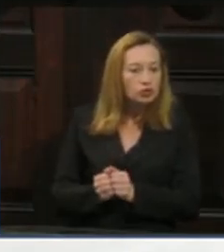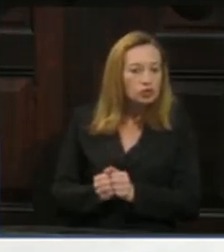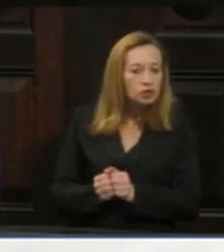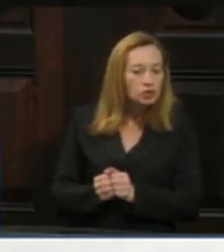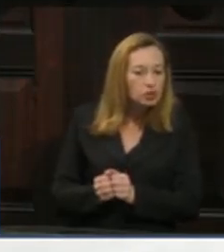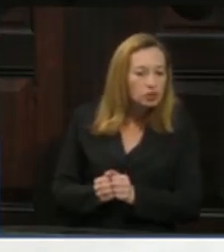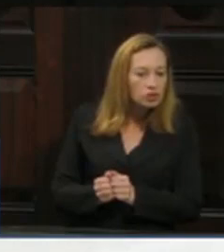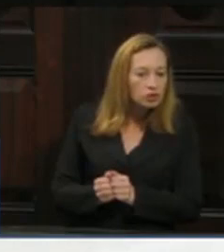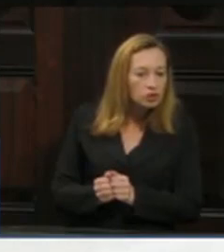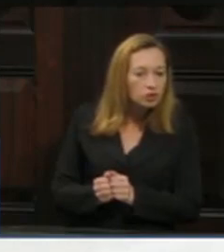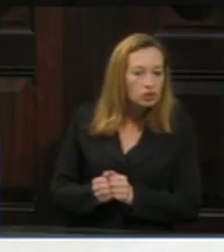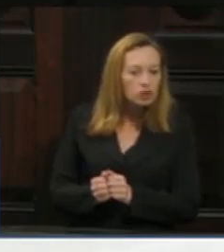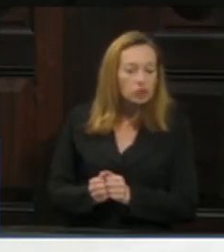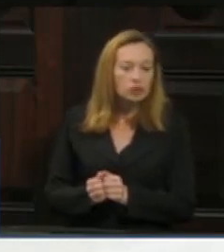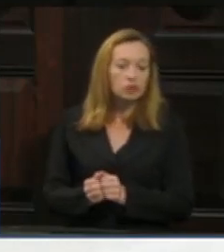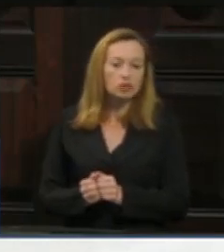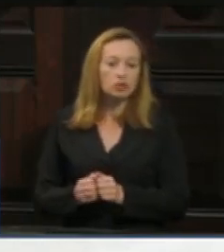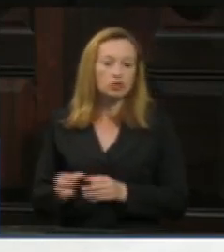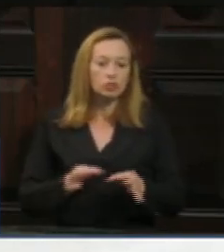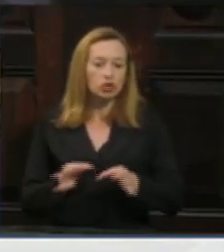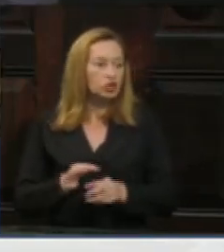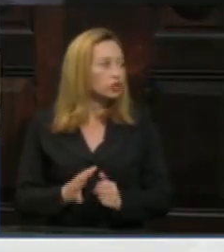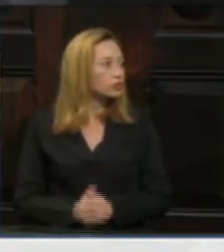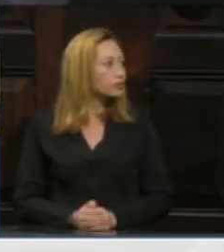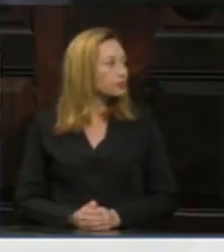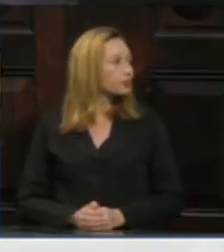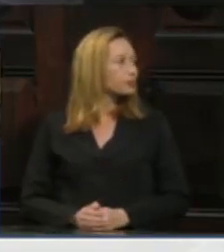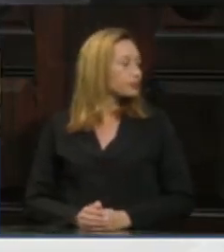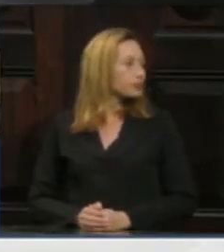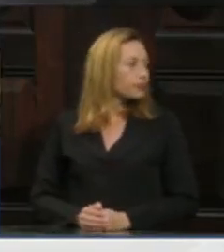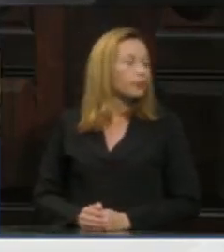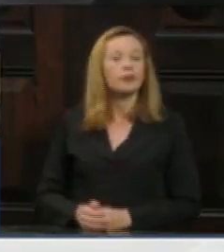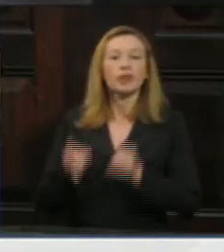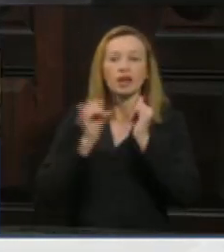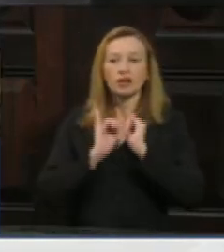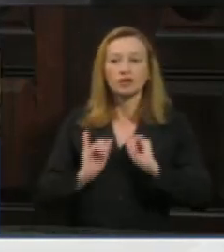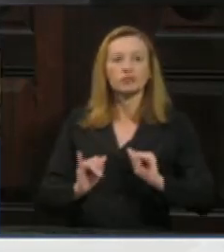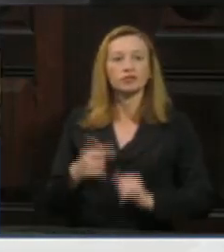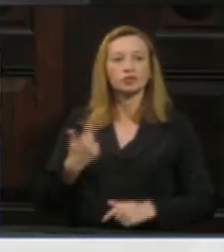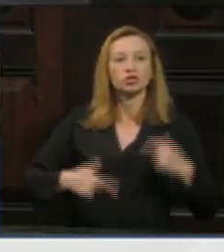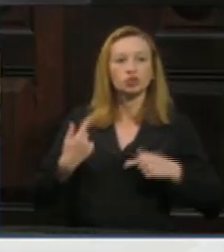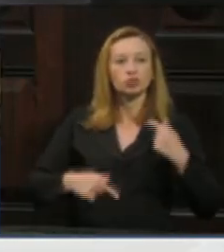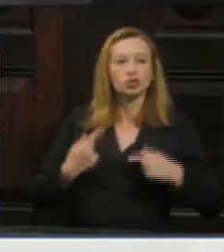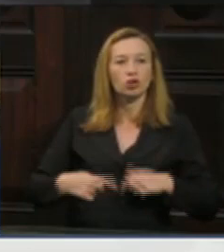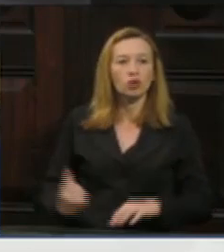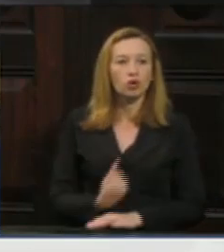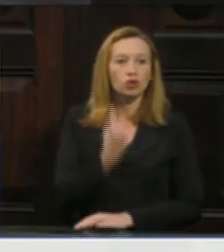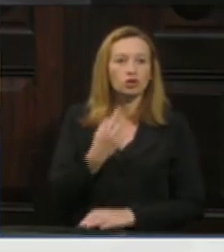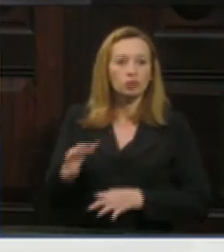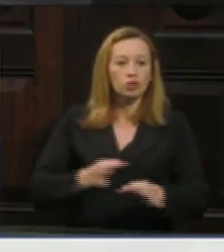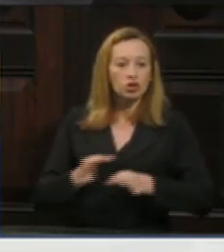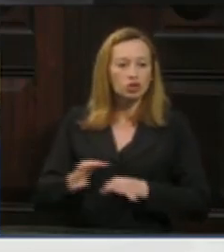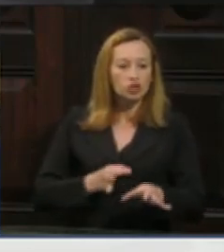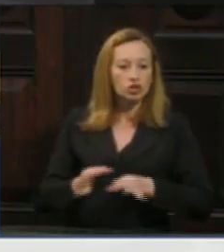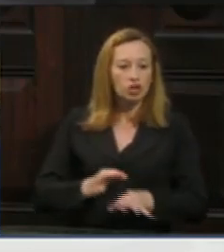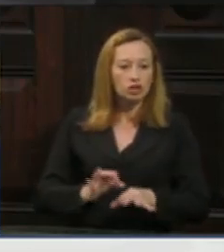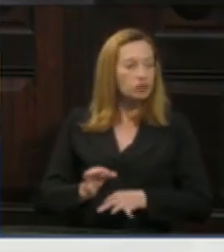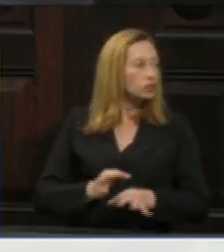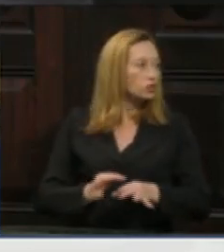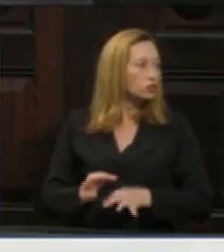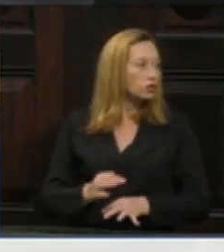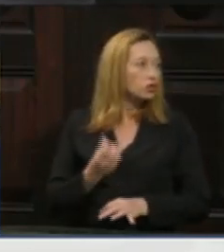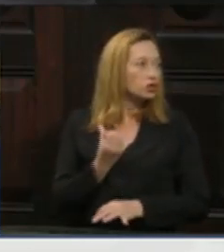para a disposição de resíduos sólidos em área de aquífero. Começando aqui com o deputado Conde Bittencourt,